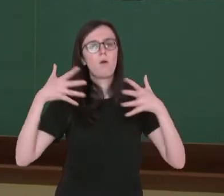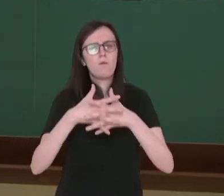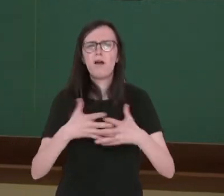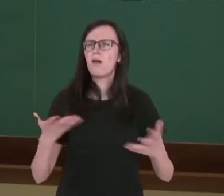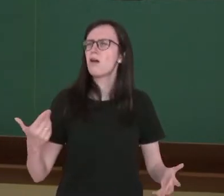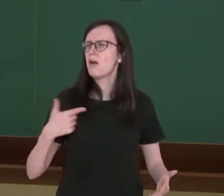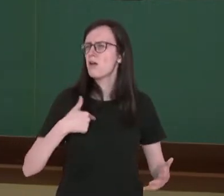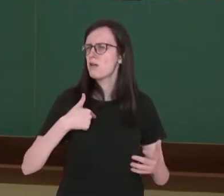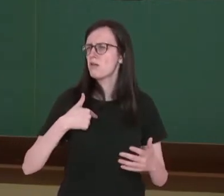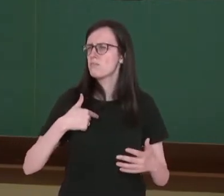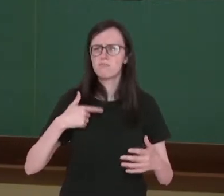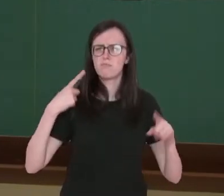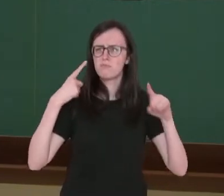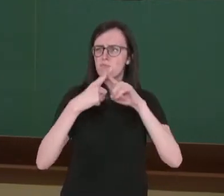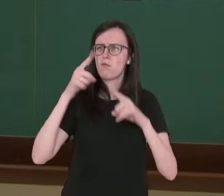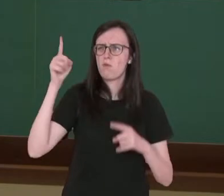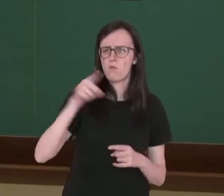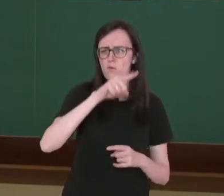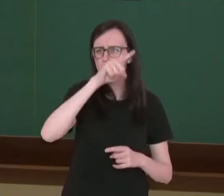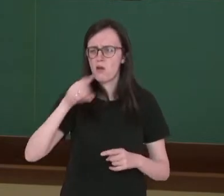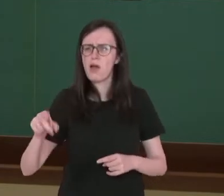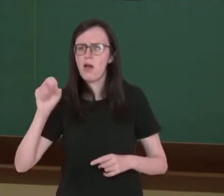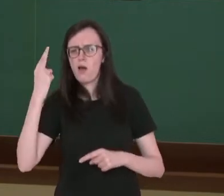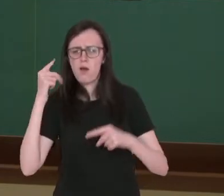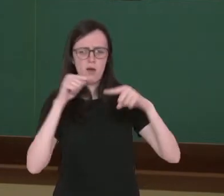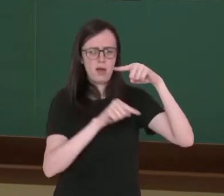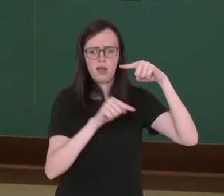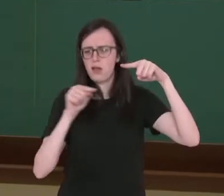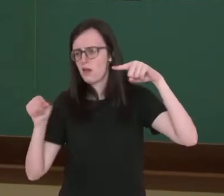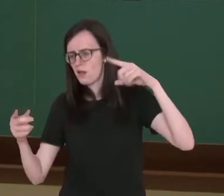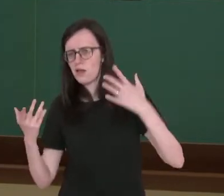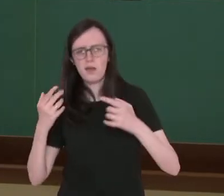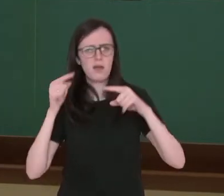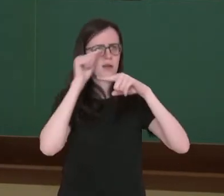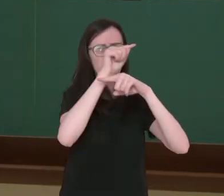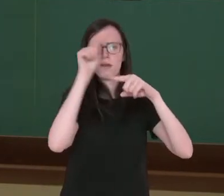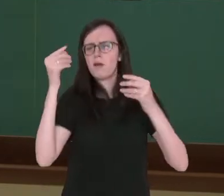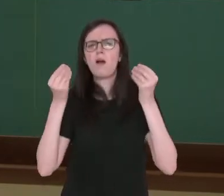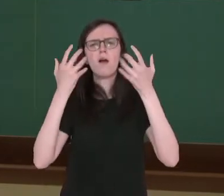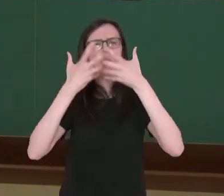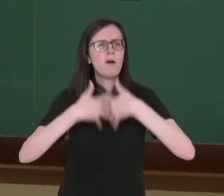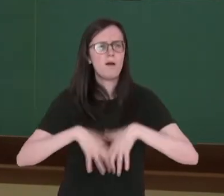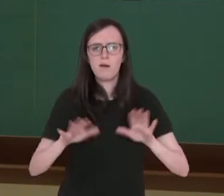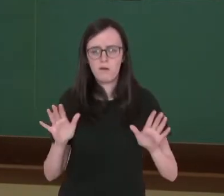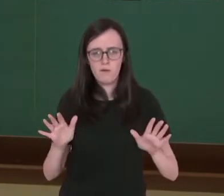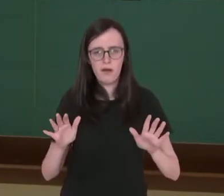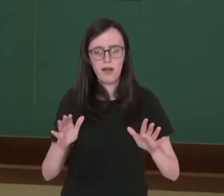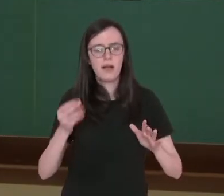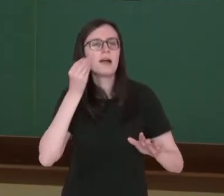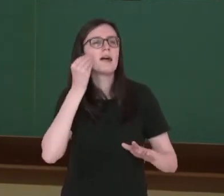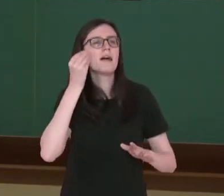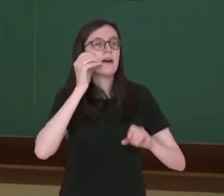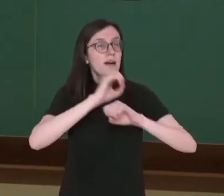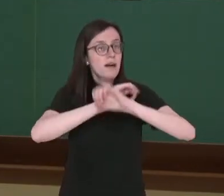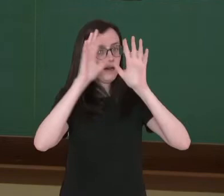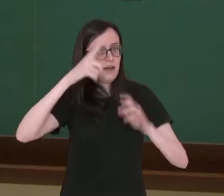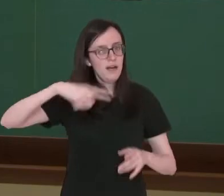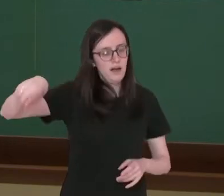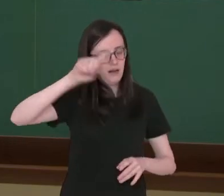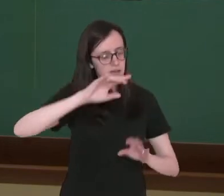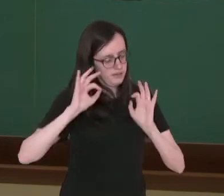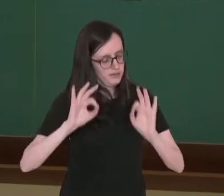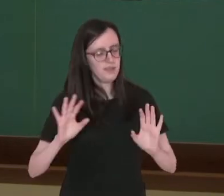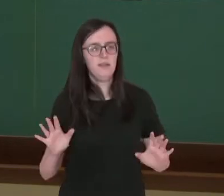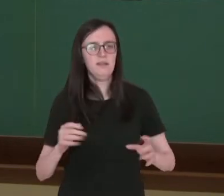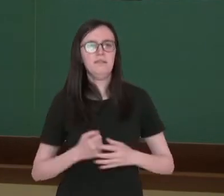eu multiplico cruzado ou multiplico numerador com numerador, denominador com denominador? Vamos tentar esclarecer de uma vez por